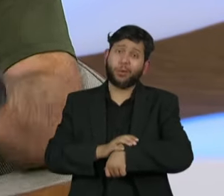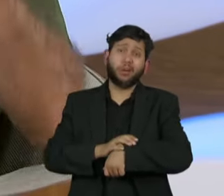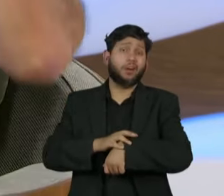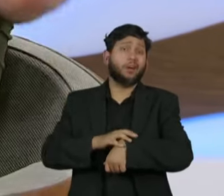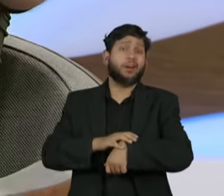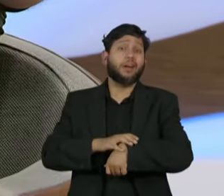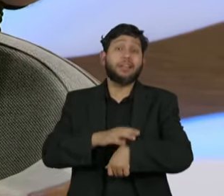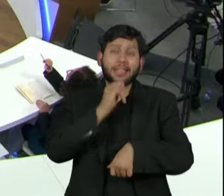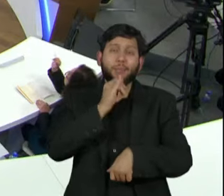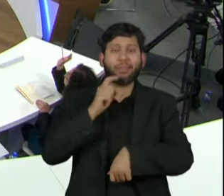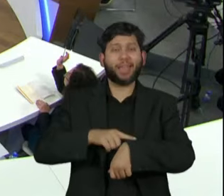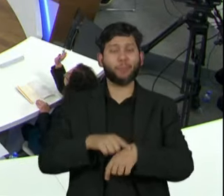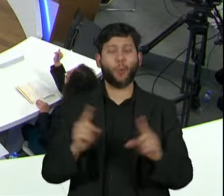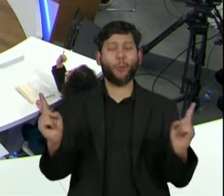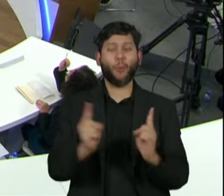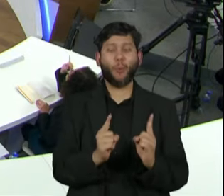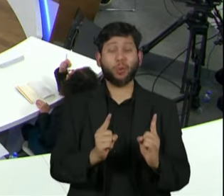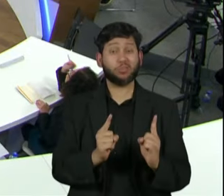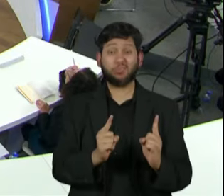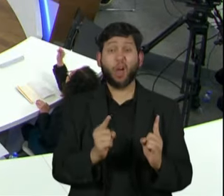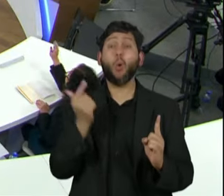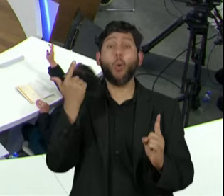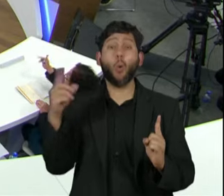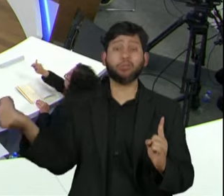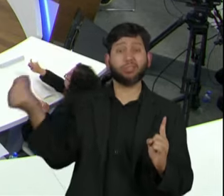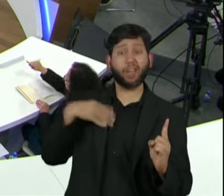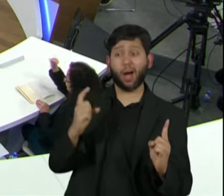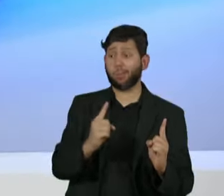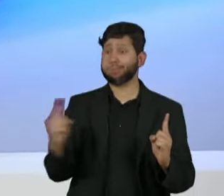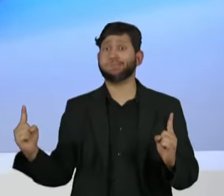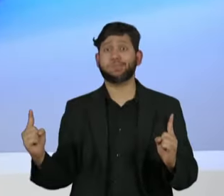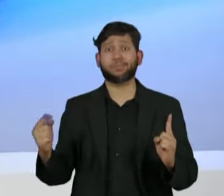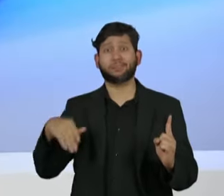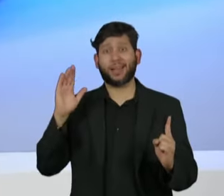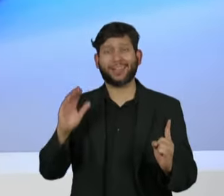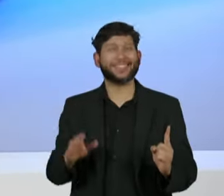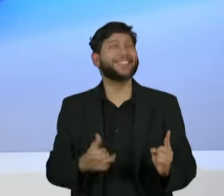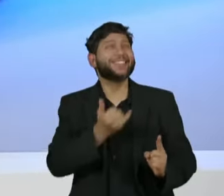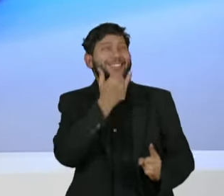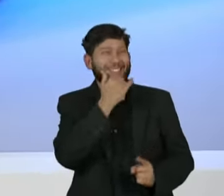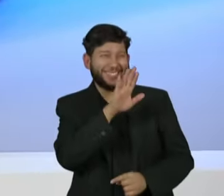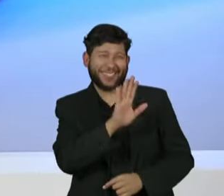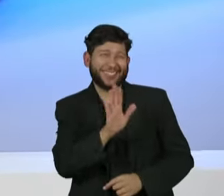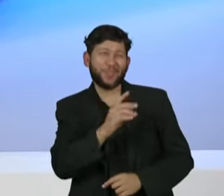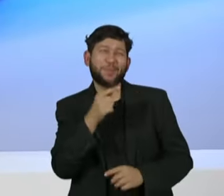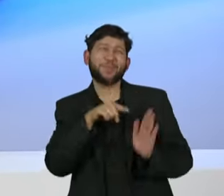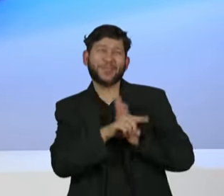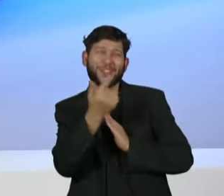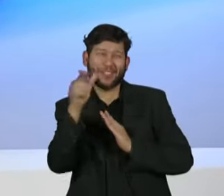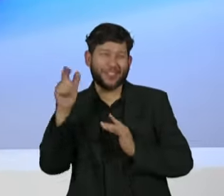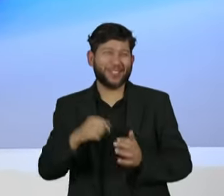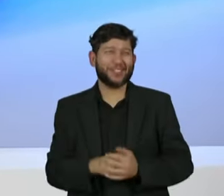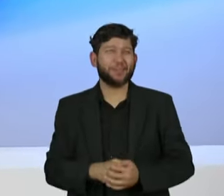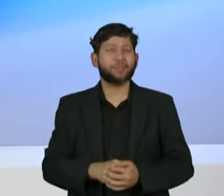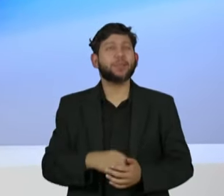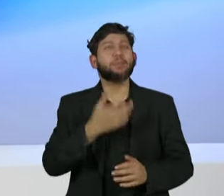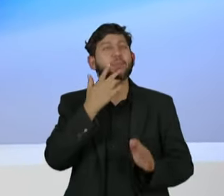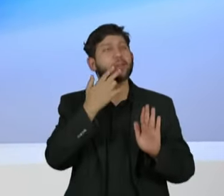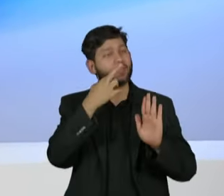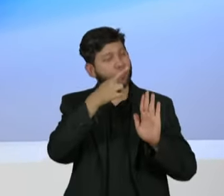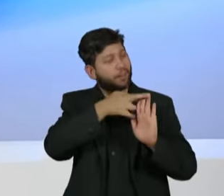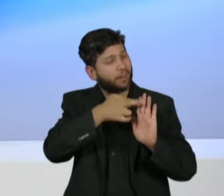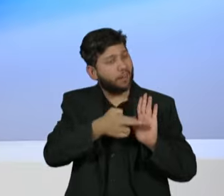e tem muito bem e tem muita coisa para fazer pô que não era a pergunta Vera só um minutinho Deixa eu te perguntar uma coisa em relação a regulação